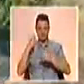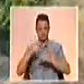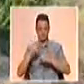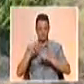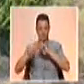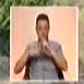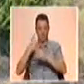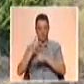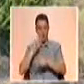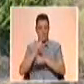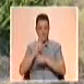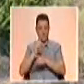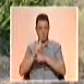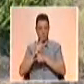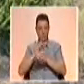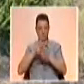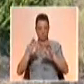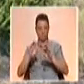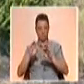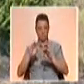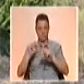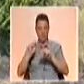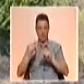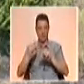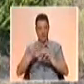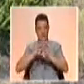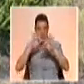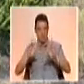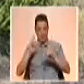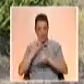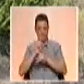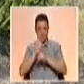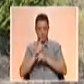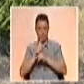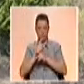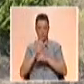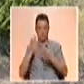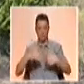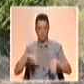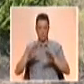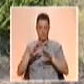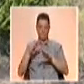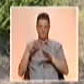Parece outro, mas é o mesmo. Só que é noutra altura este do aqui. Ano. É igual, e que tipo é a mesma coisa. É que temos ali? Ali temos.